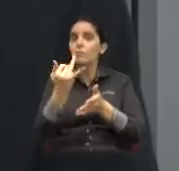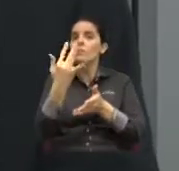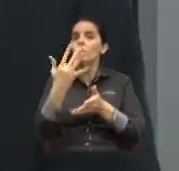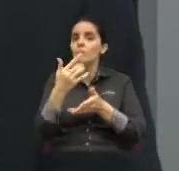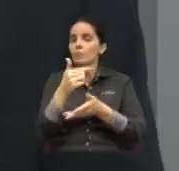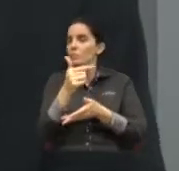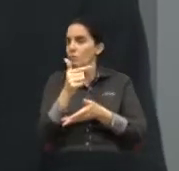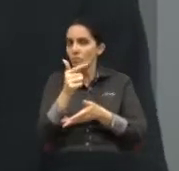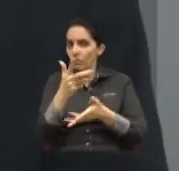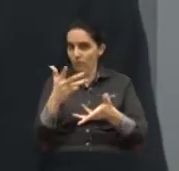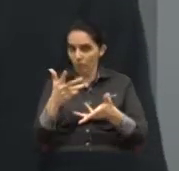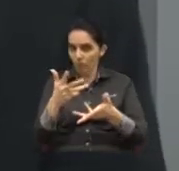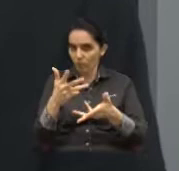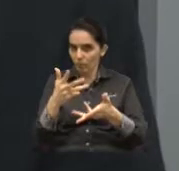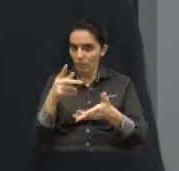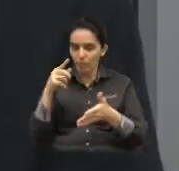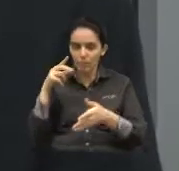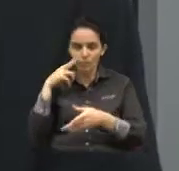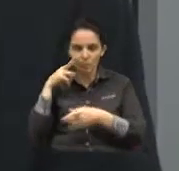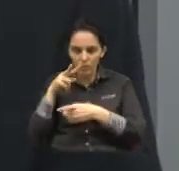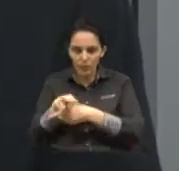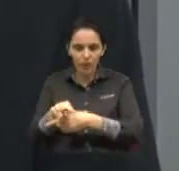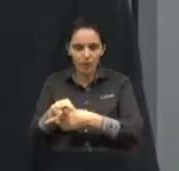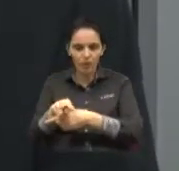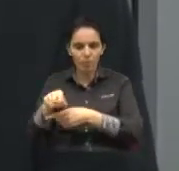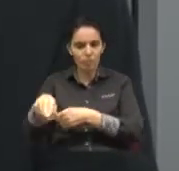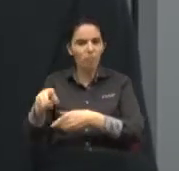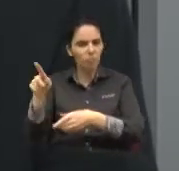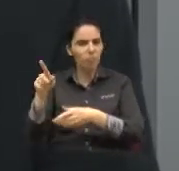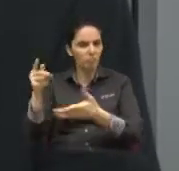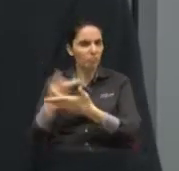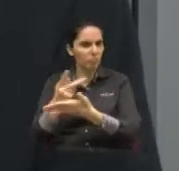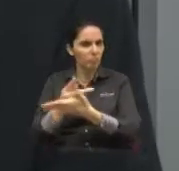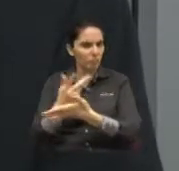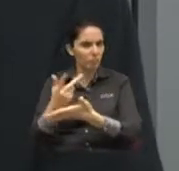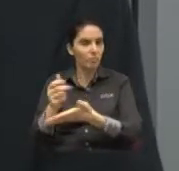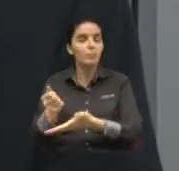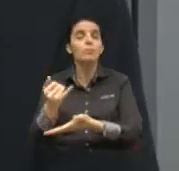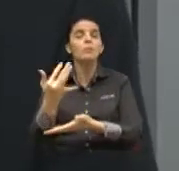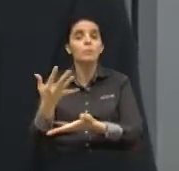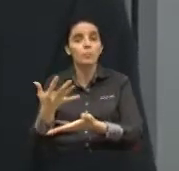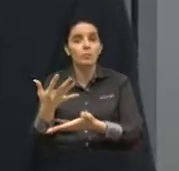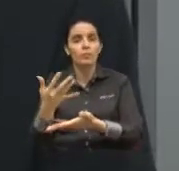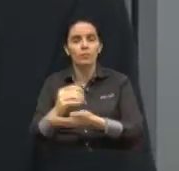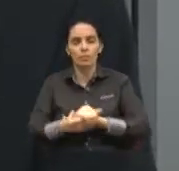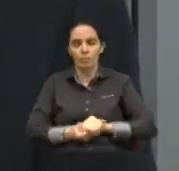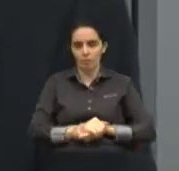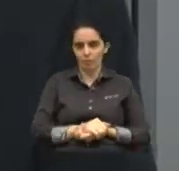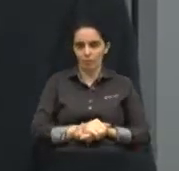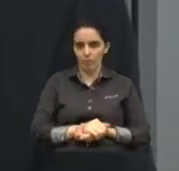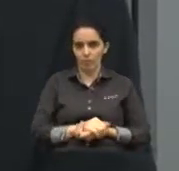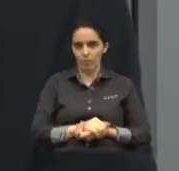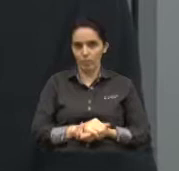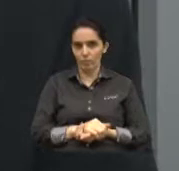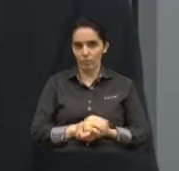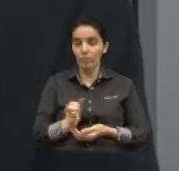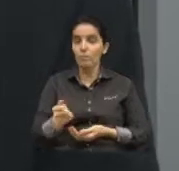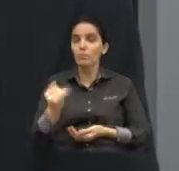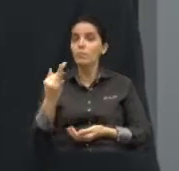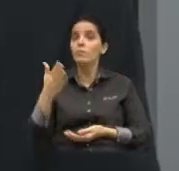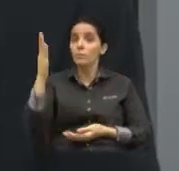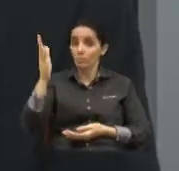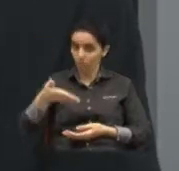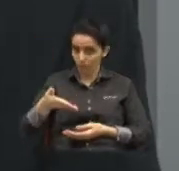no caso, se fiscalizada, se alguma foi punida, se alguma foi notificada? Quantas já se